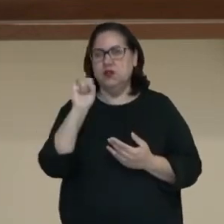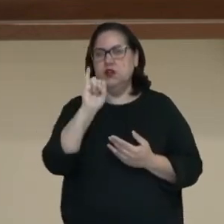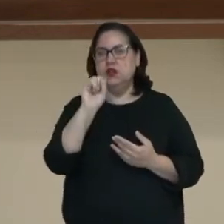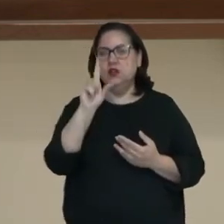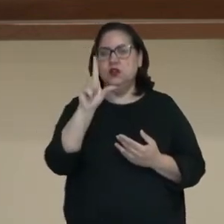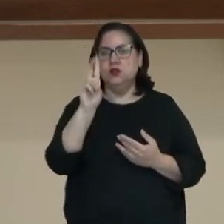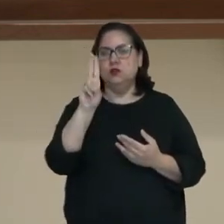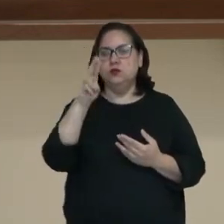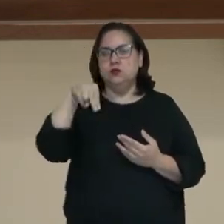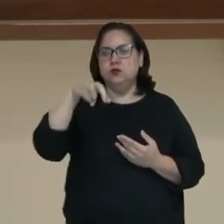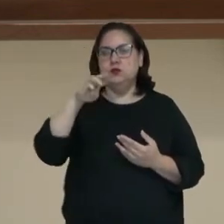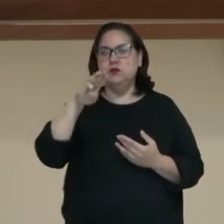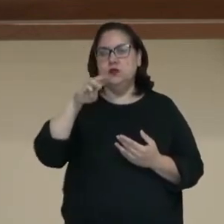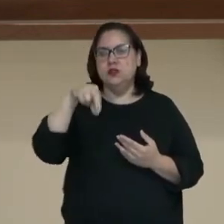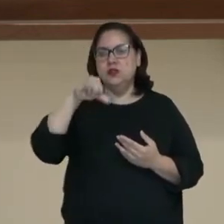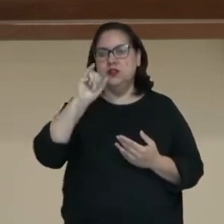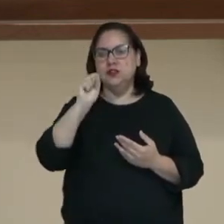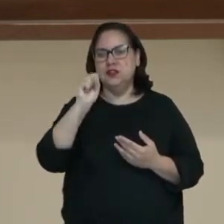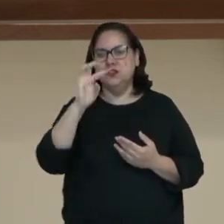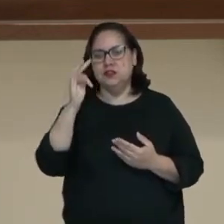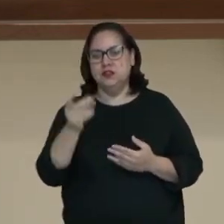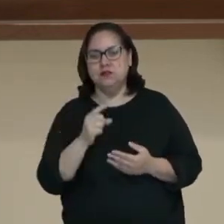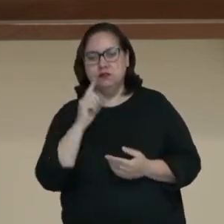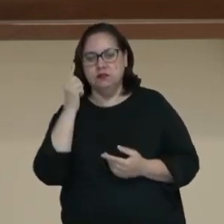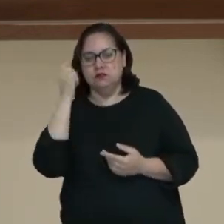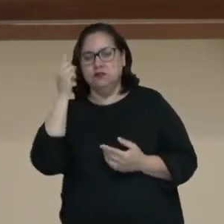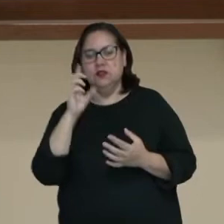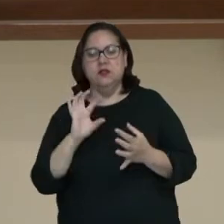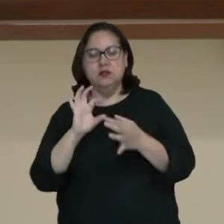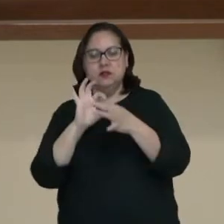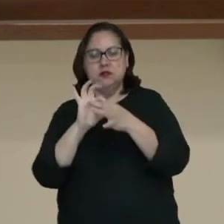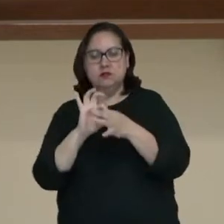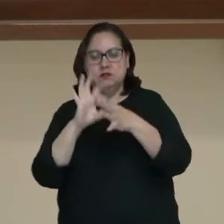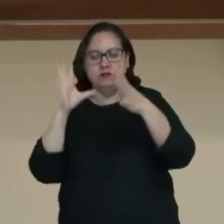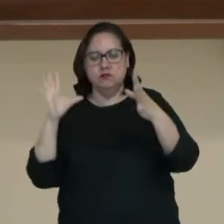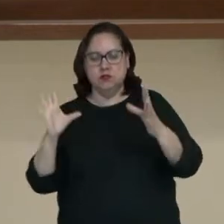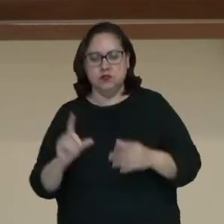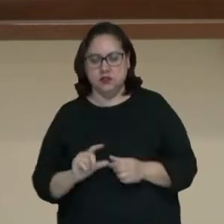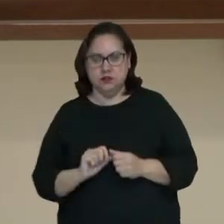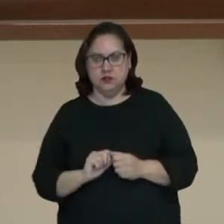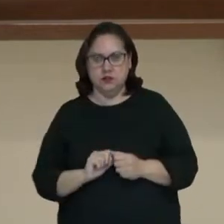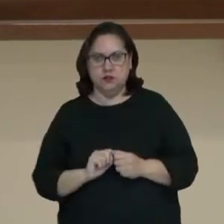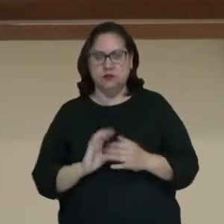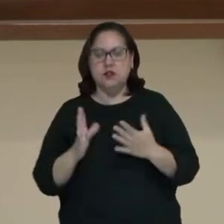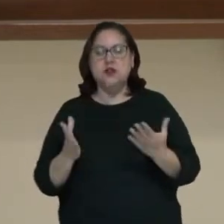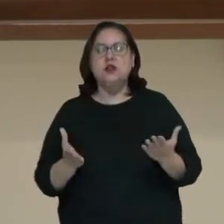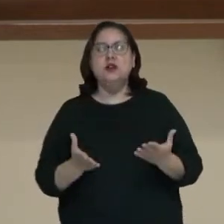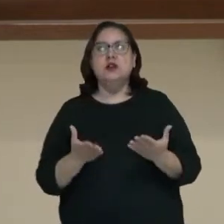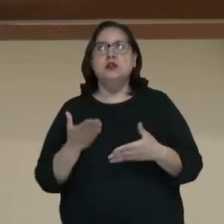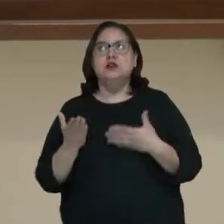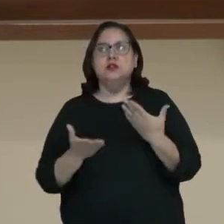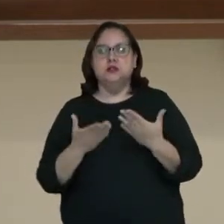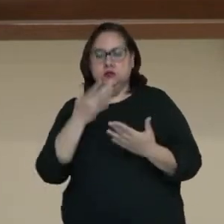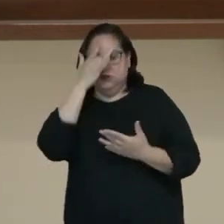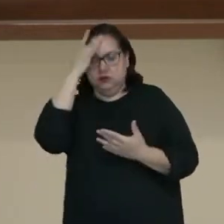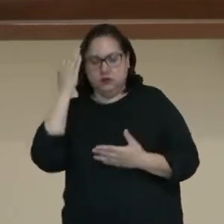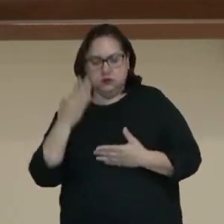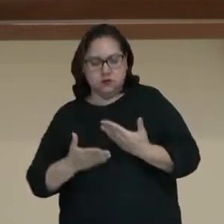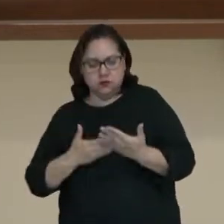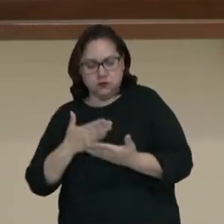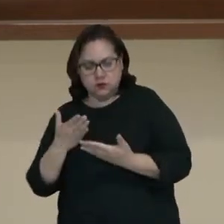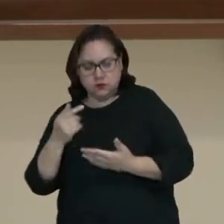iluminista, humanista, vem aí o ideal de autonomia e independência. Então, as pessoas começam